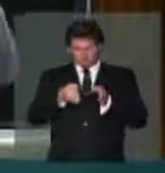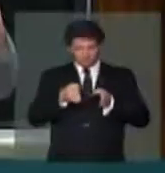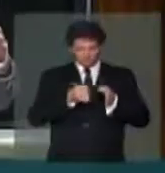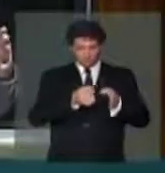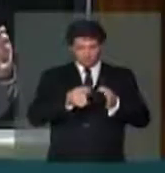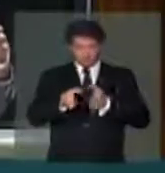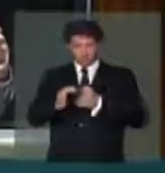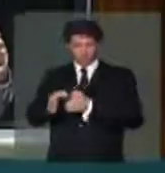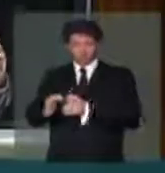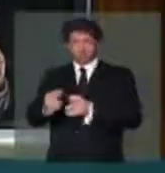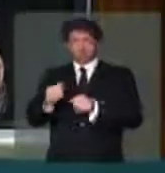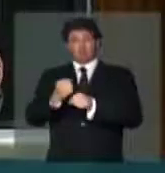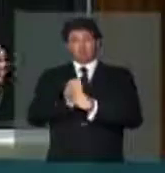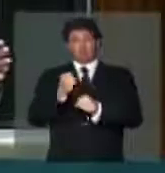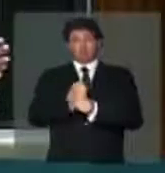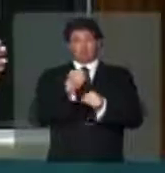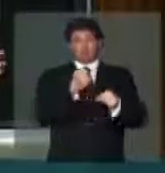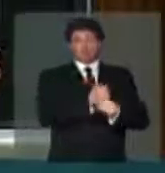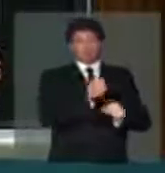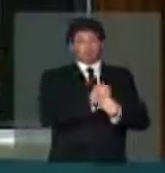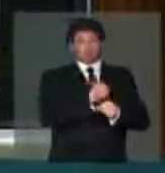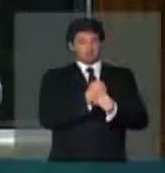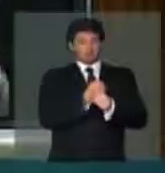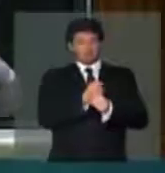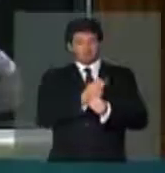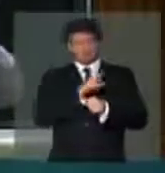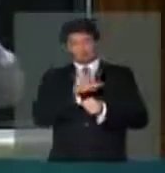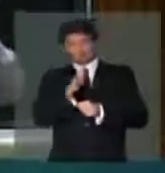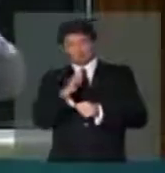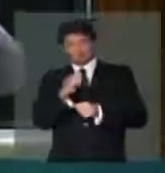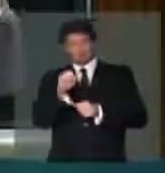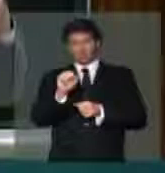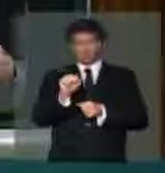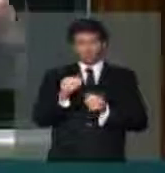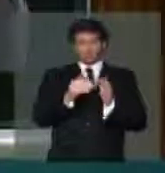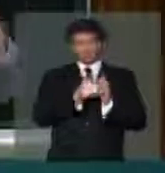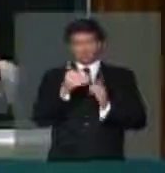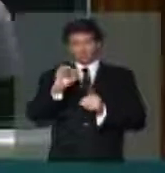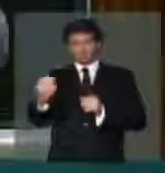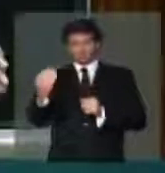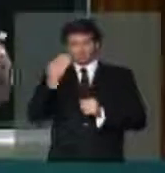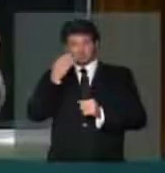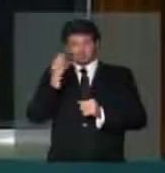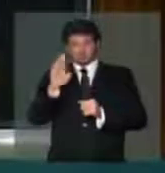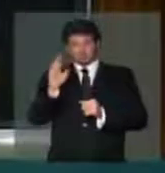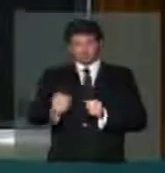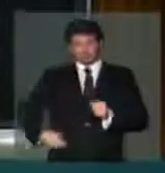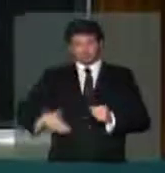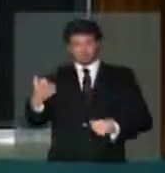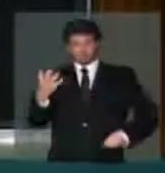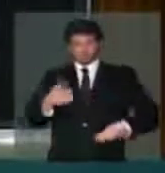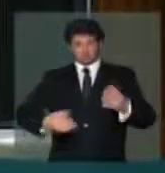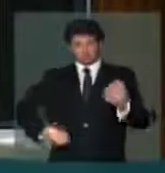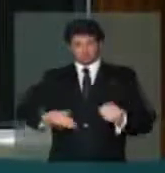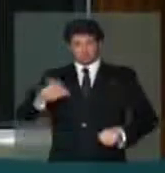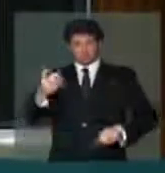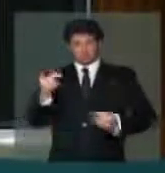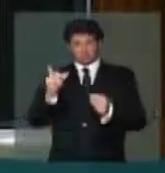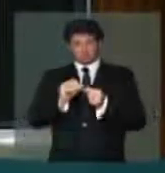sendo construídos, onde possivelmente se gasta aí de 8 a 10 bilhões de reais.